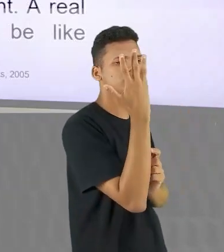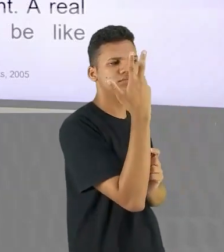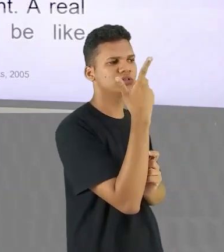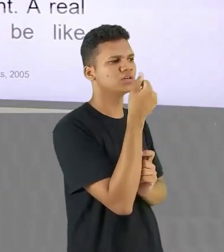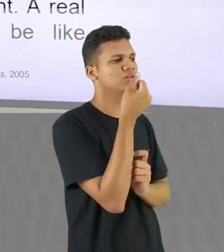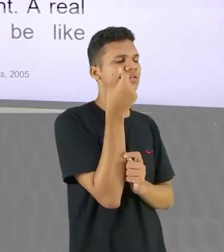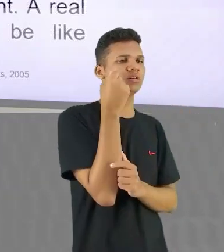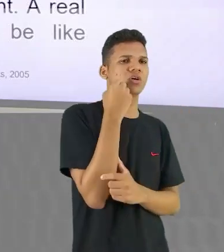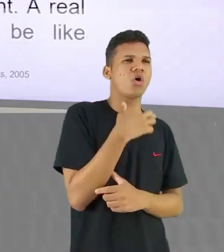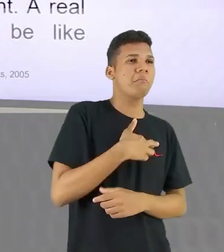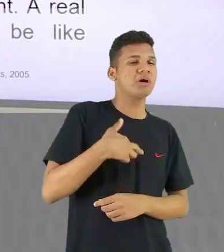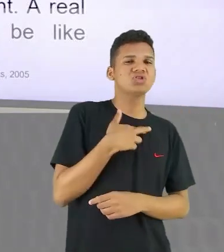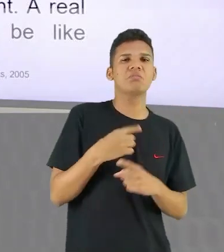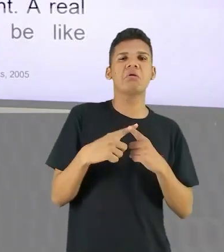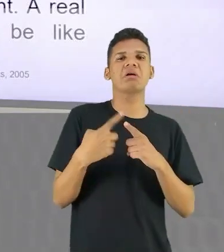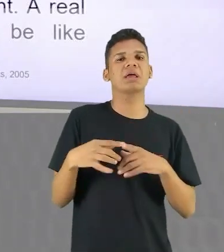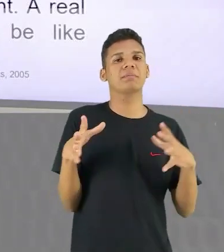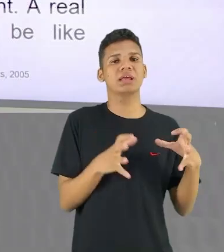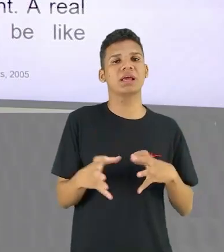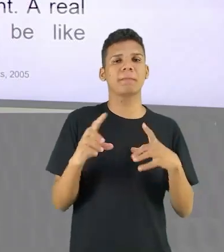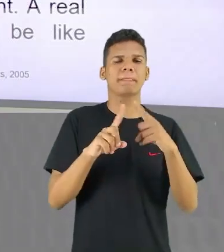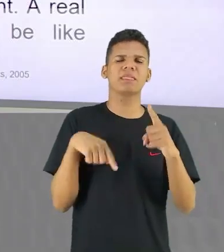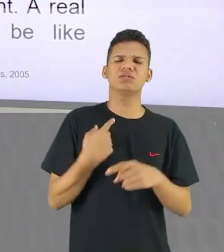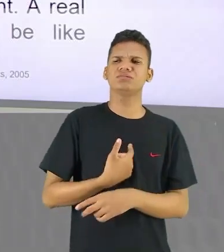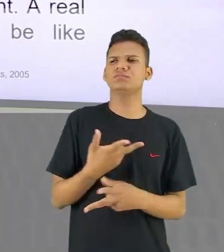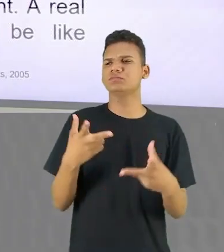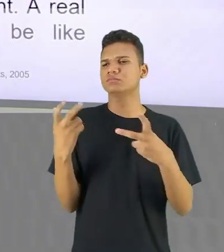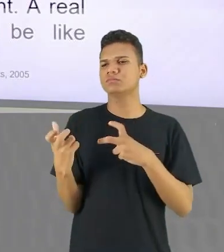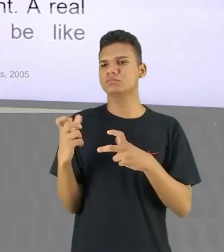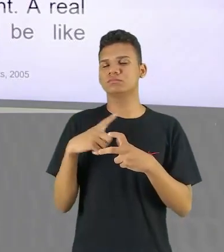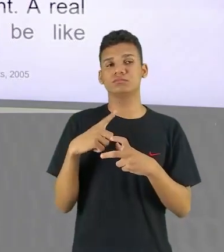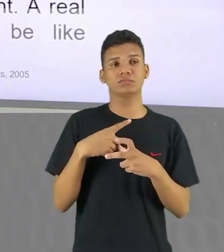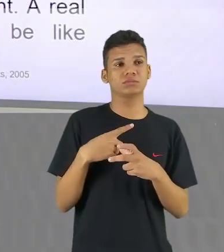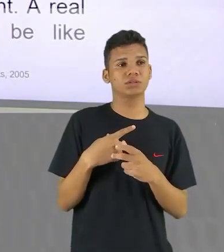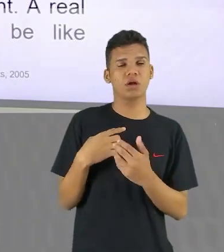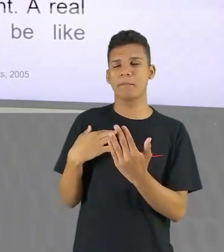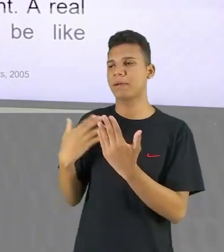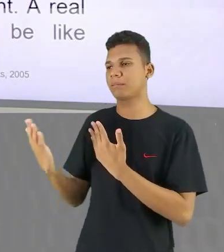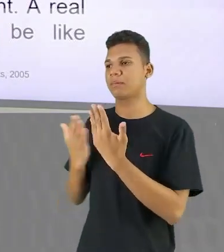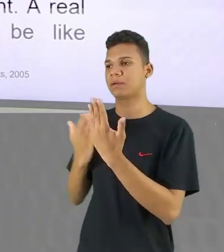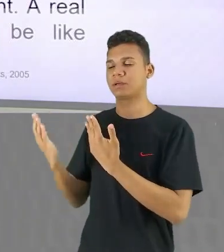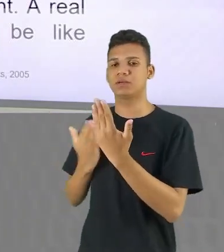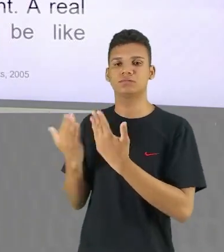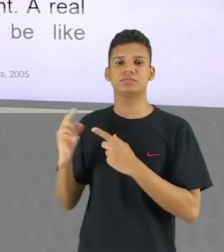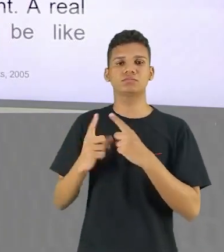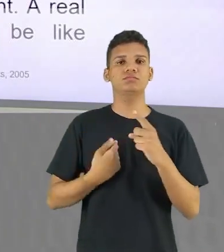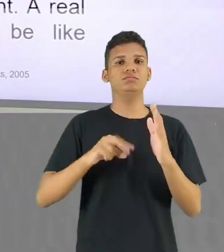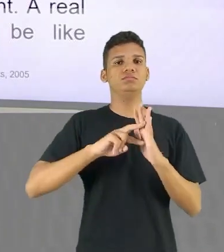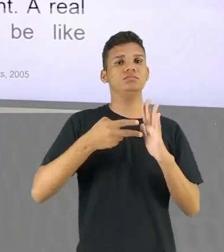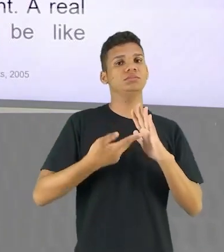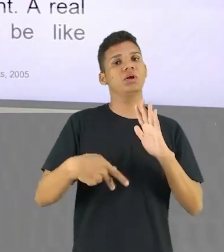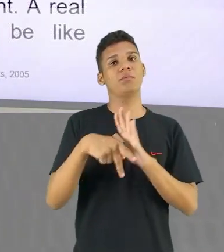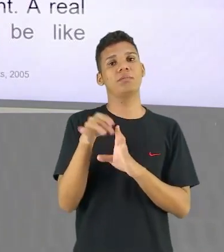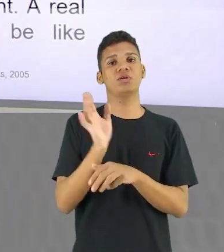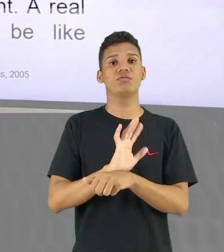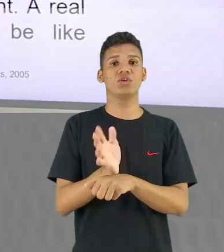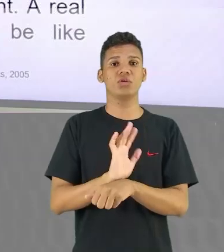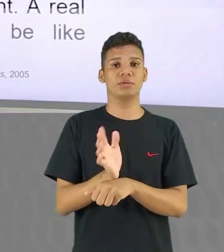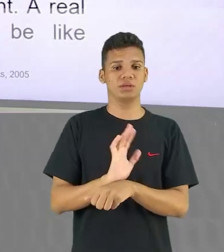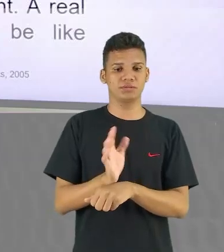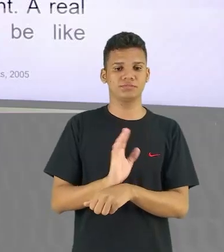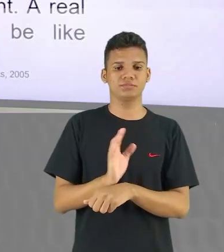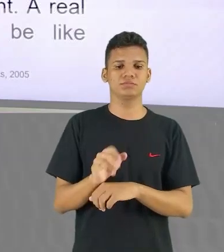brigar? Então, quando a gente percebe esses diálogos, aqui é um fragmento de um filme chamado